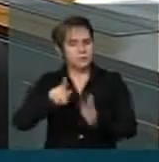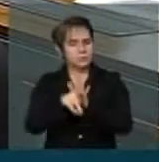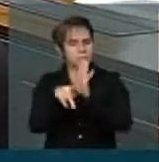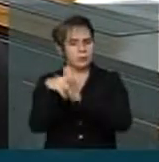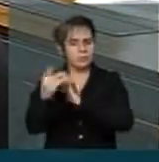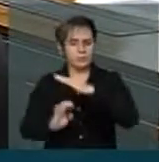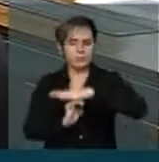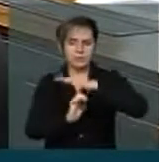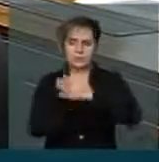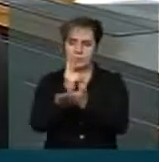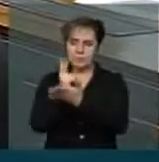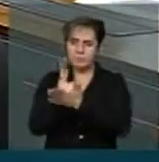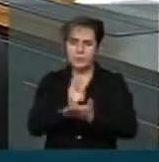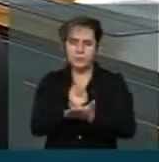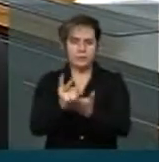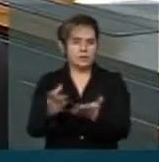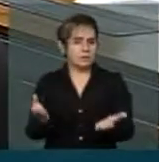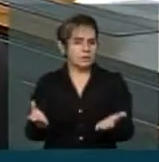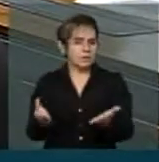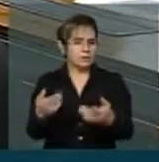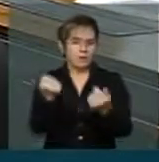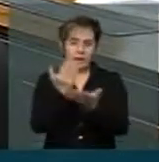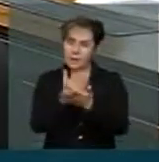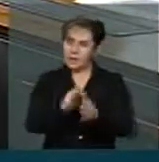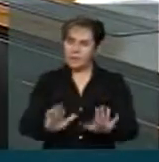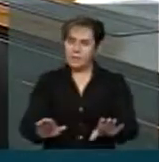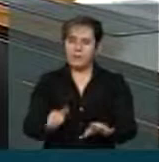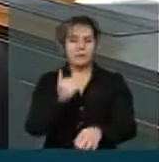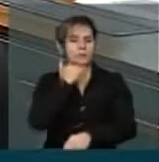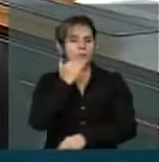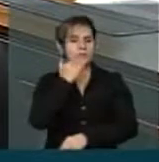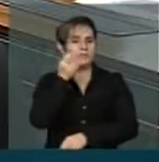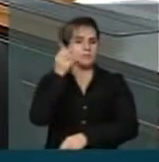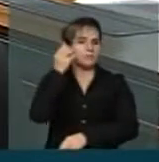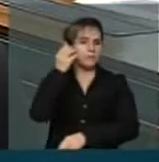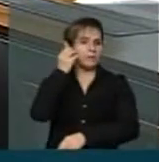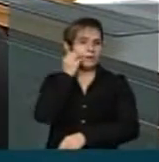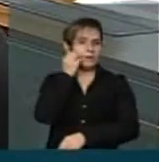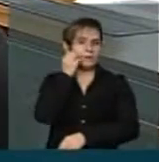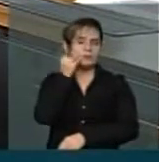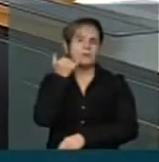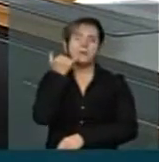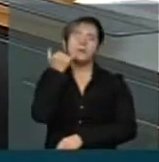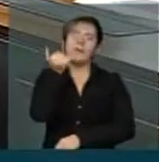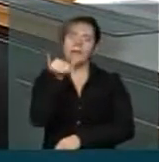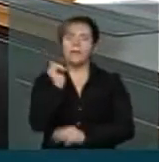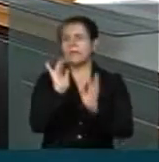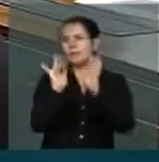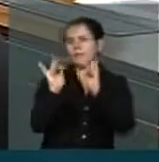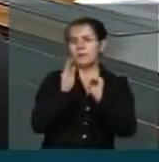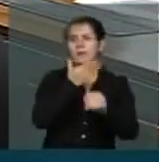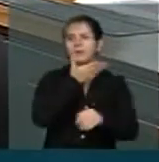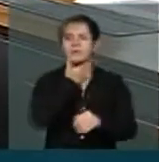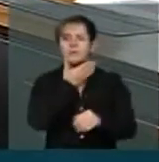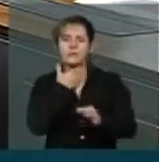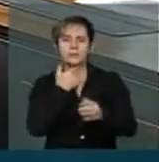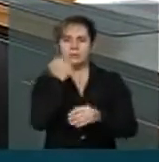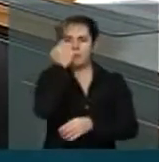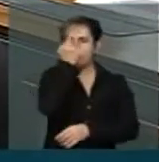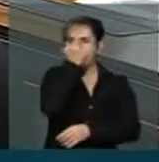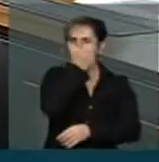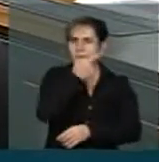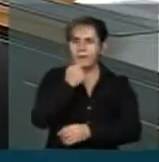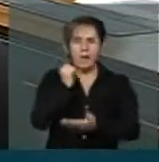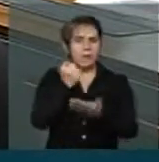companhia, entre usuários da mesma companhia. Não dá para pegar telefone e ficar garotada namorando, ou batendo papo, porque não